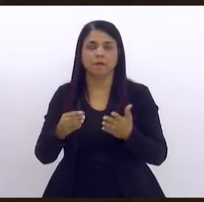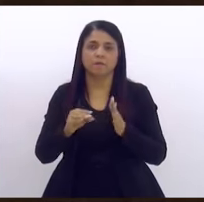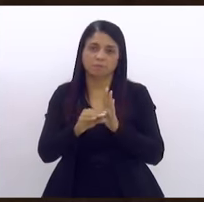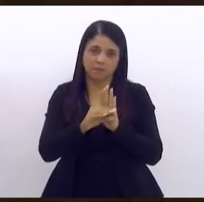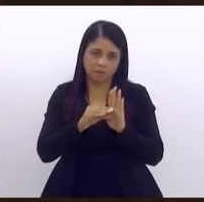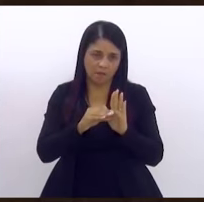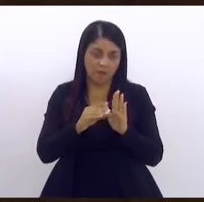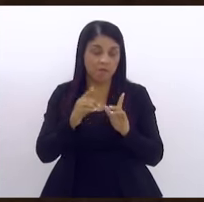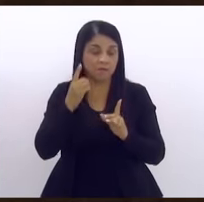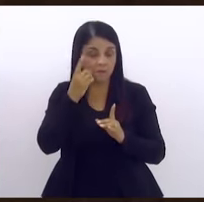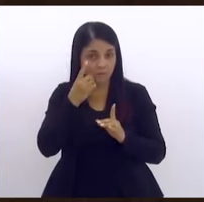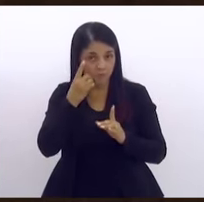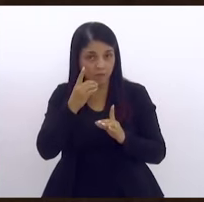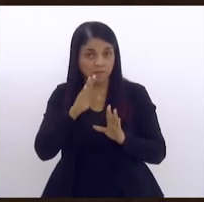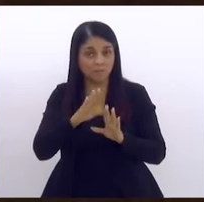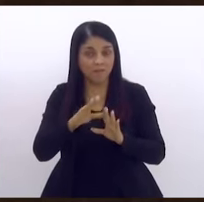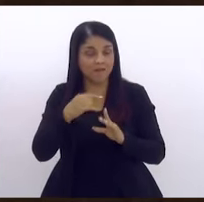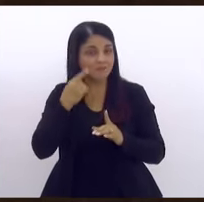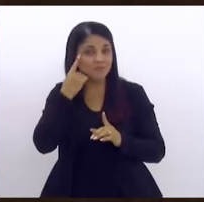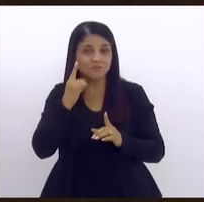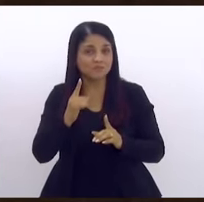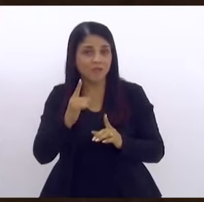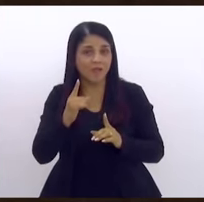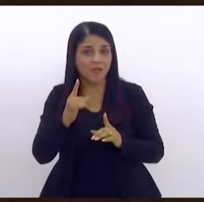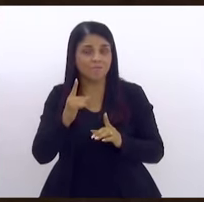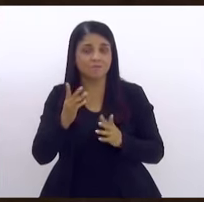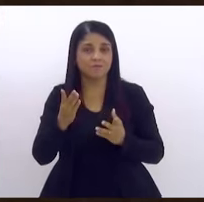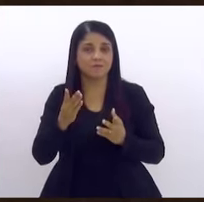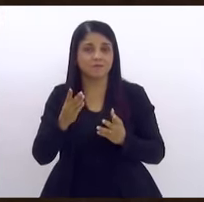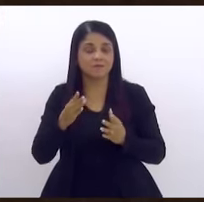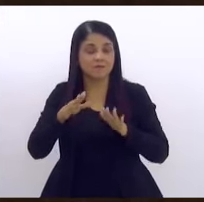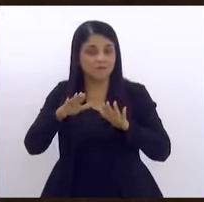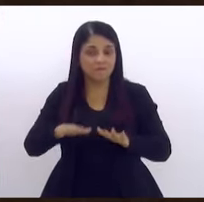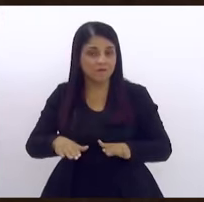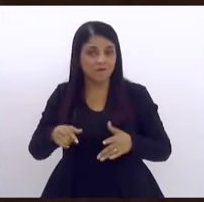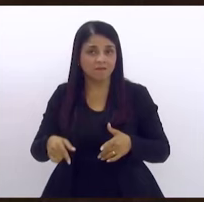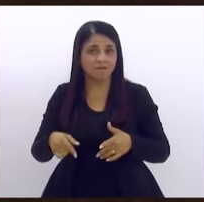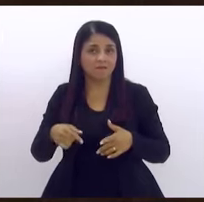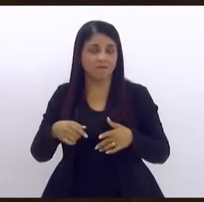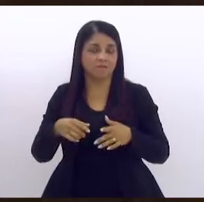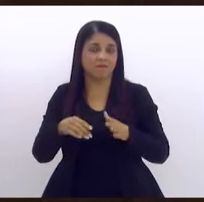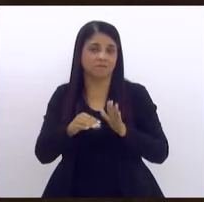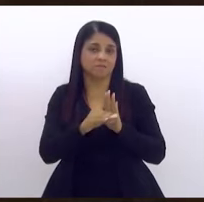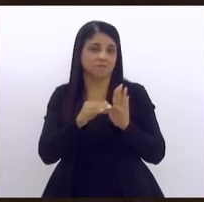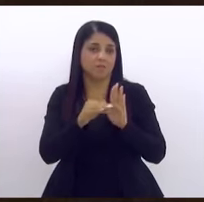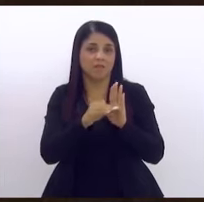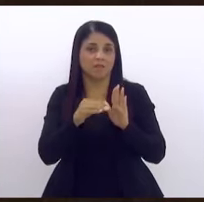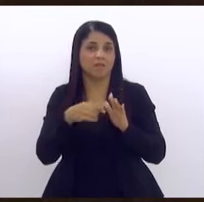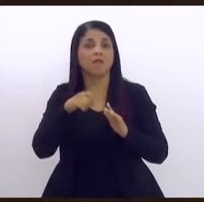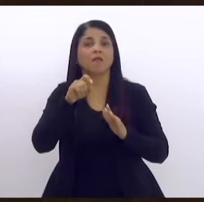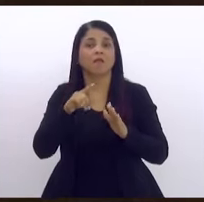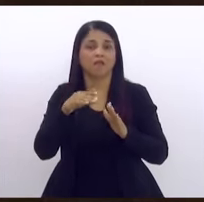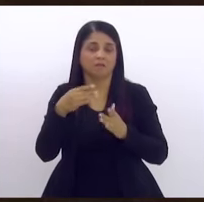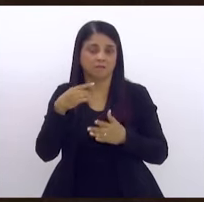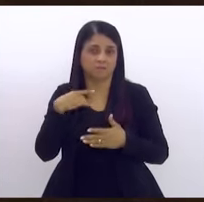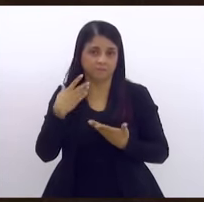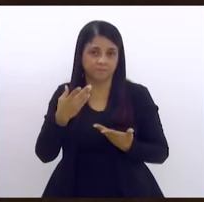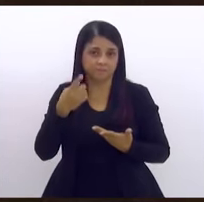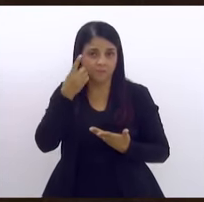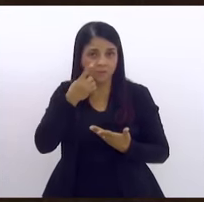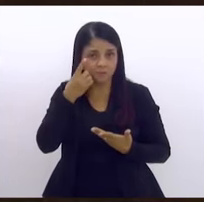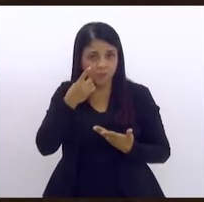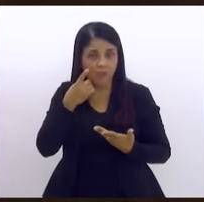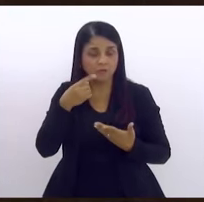emendar, mas os deputados não têm nem a decência de permanecerem em plenário para discutir. Então fica aqui o meu repúdio a essa